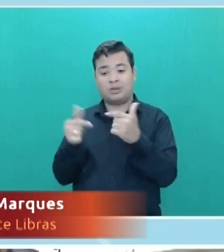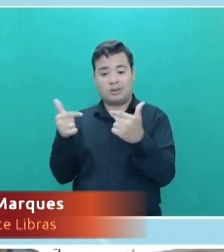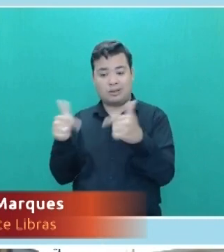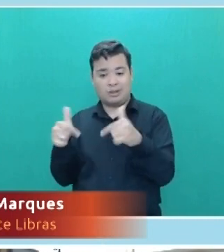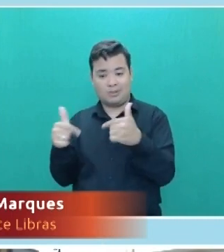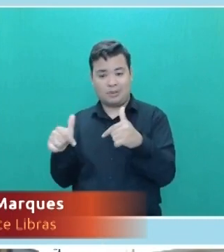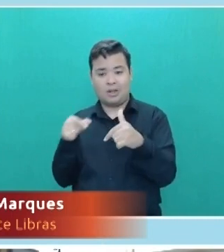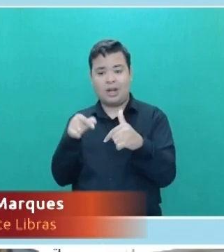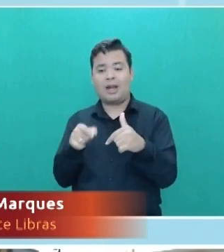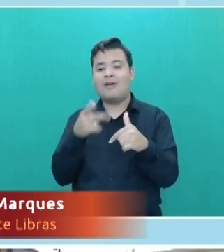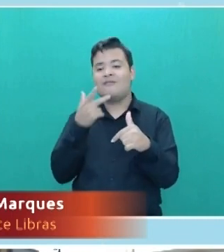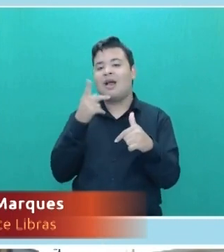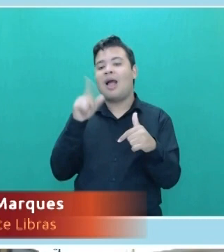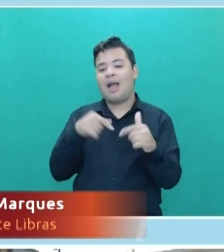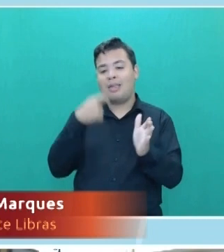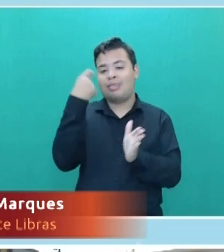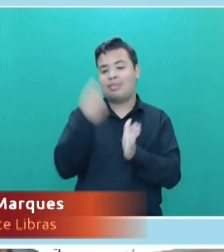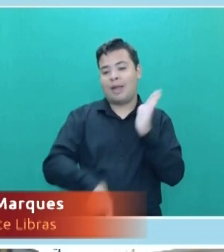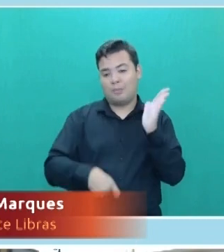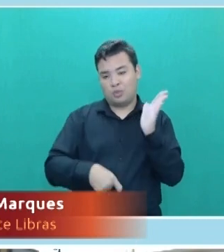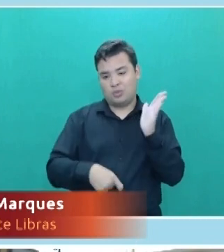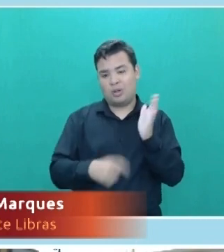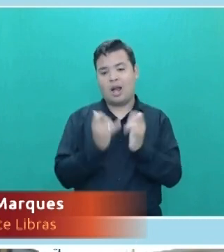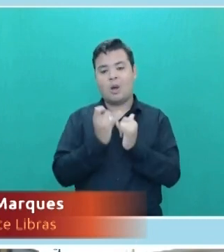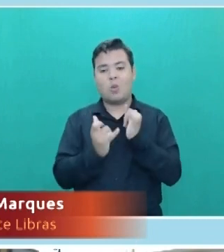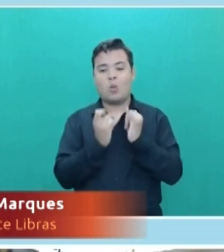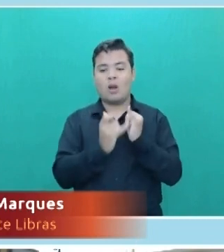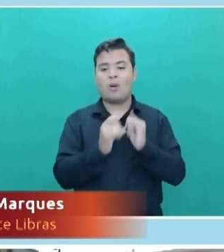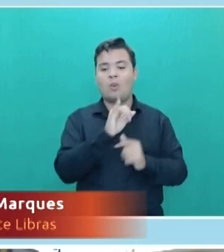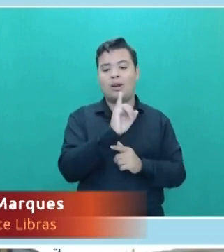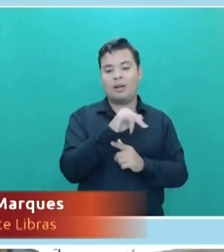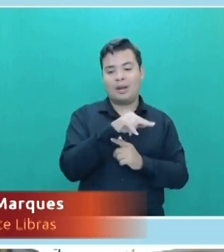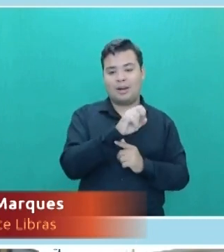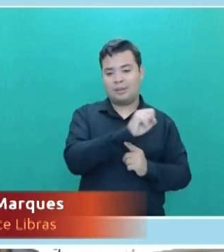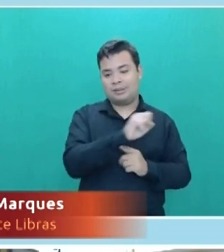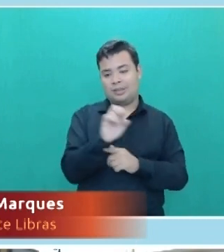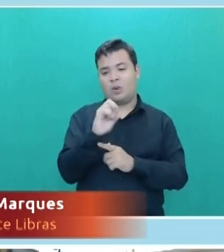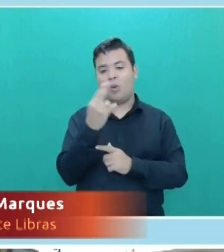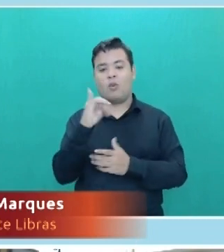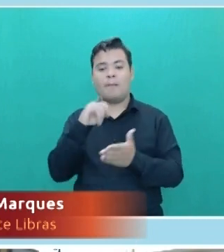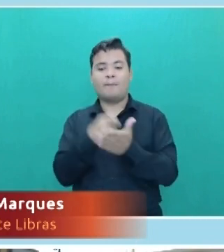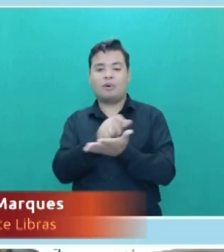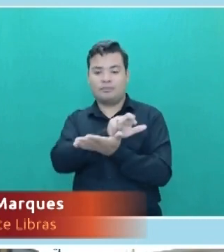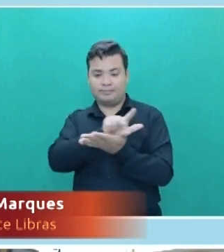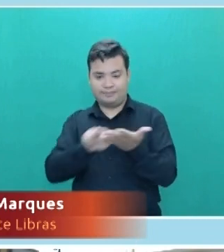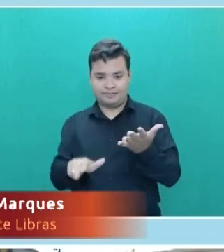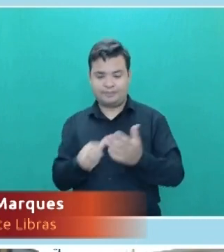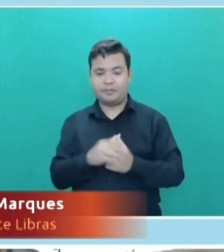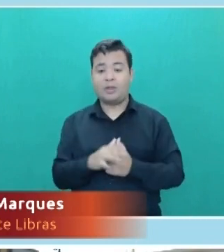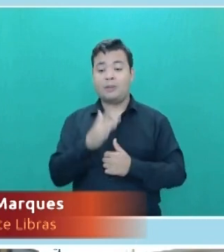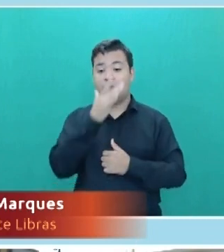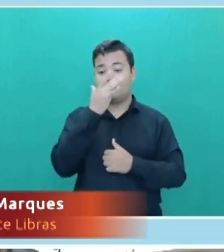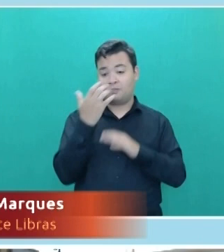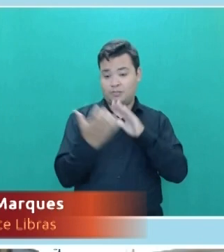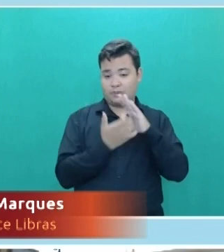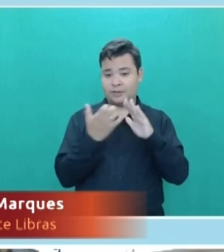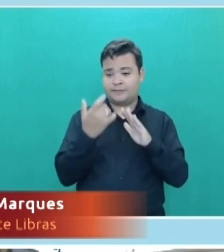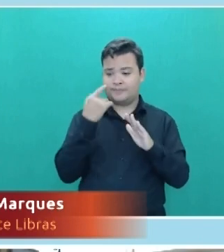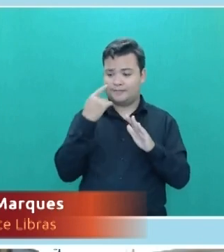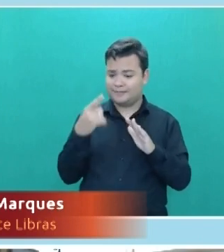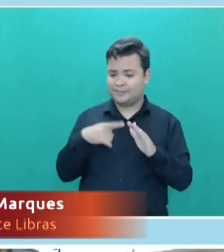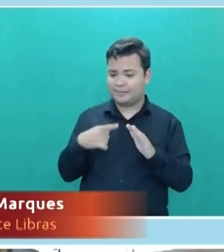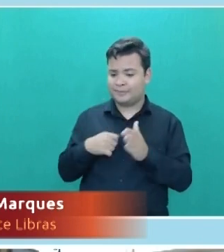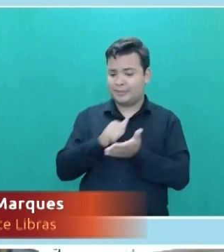fossem tributos, iguais ao INSS ou qualquer outro imposto. Mas o empregador insere no seu custo